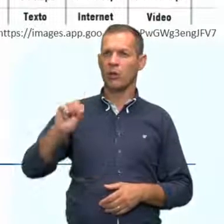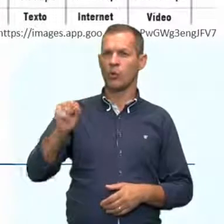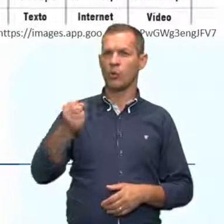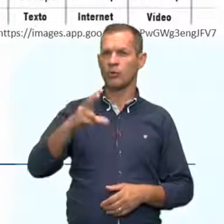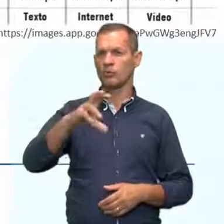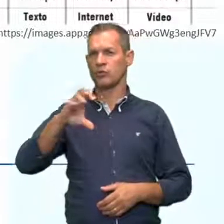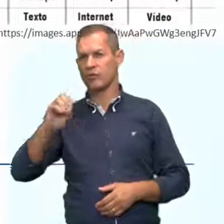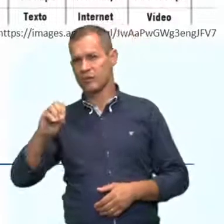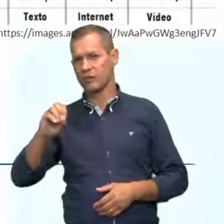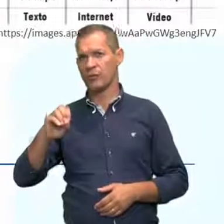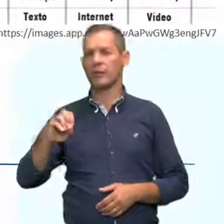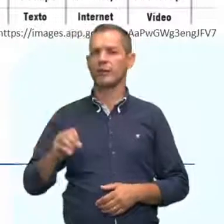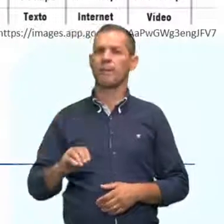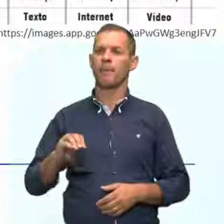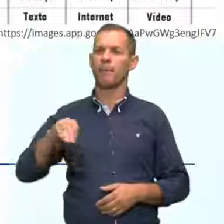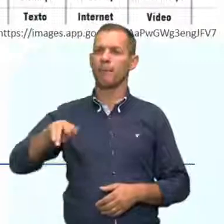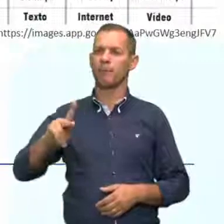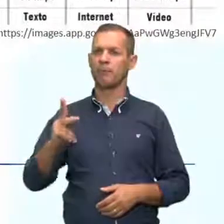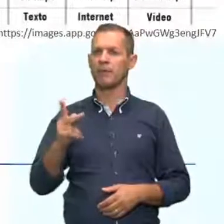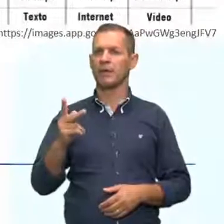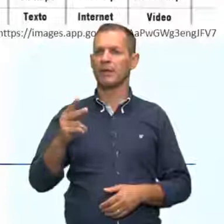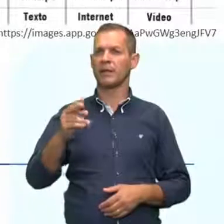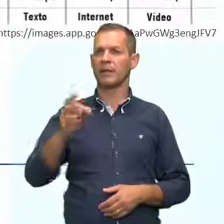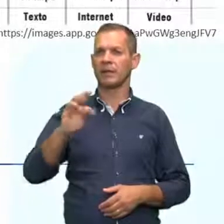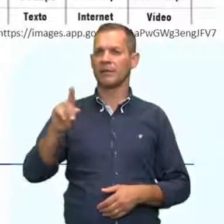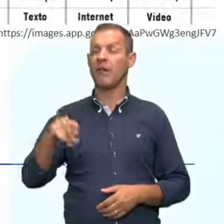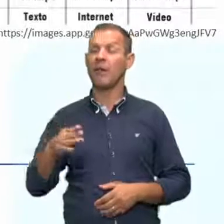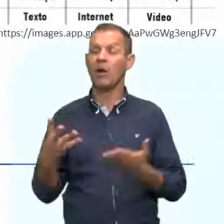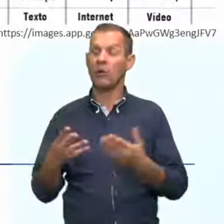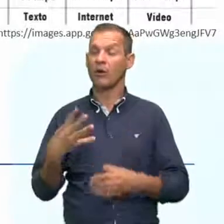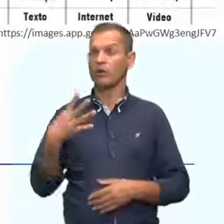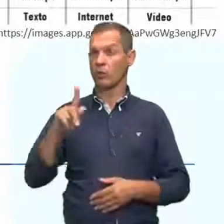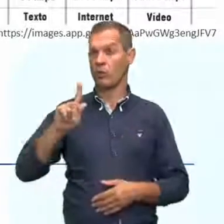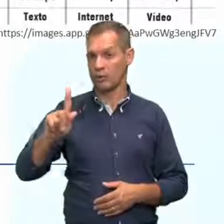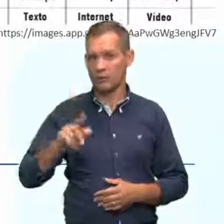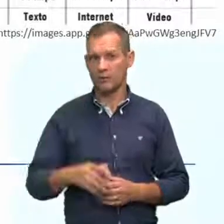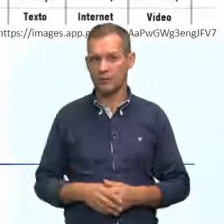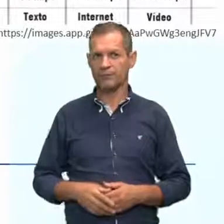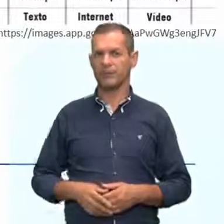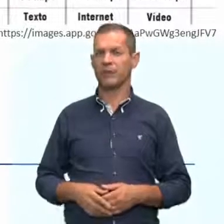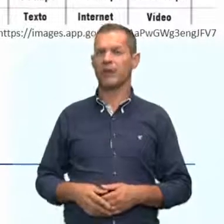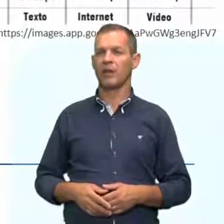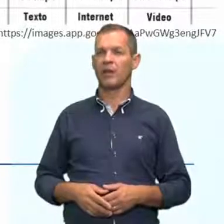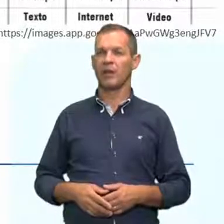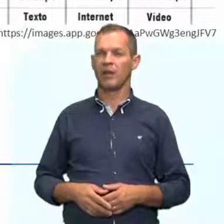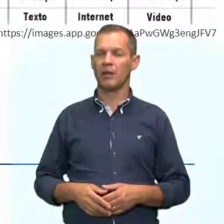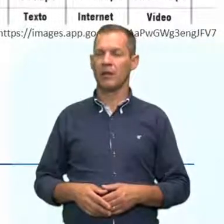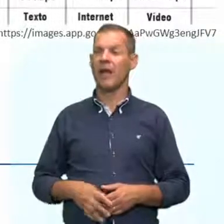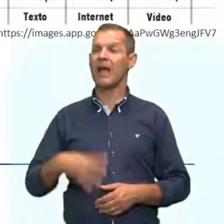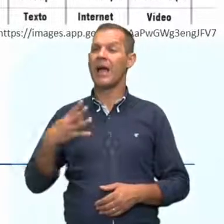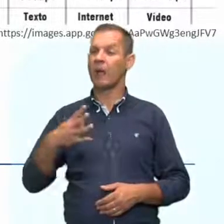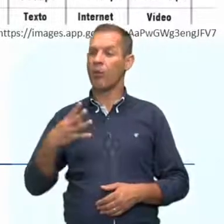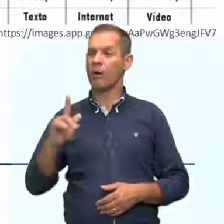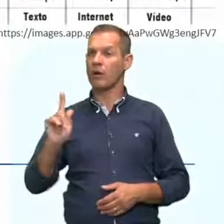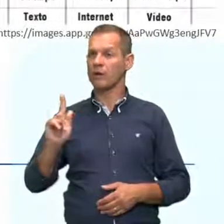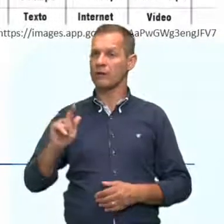MHz. Agora, falando de sinal 4G, sinal de quarta